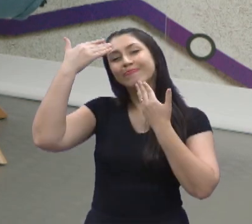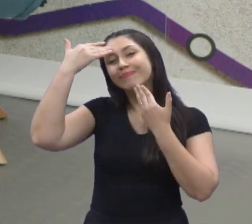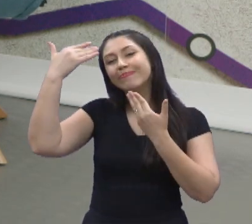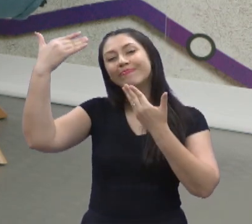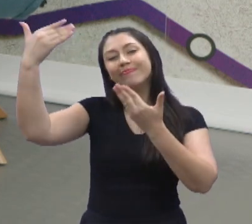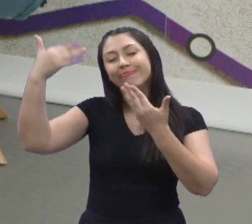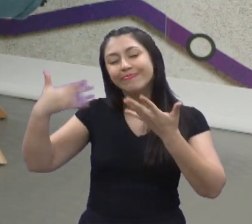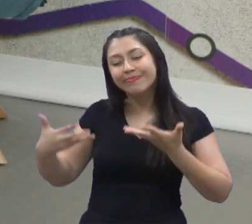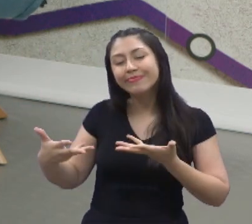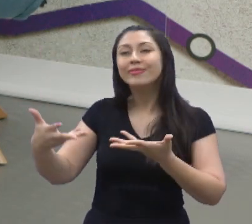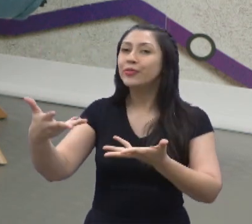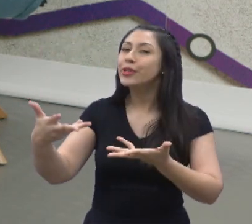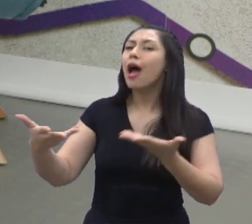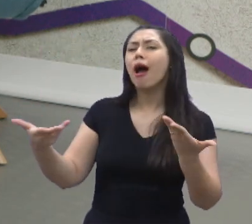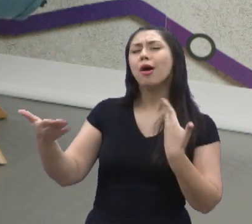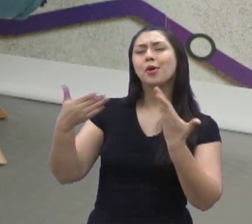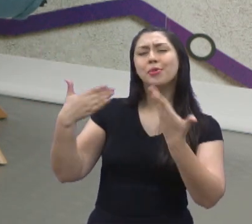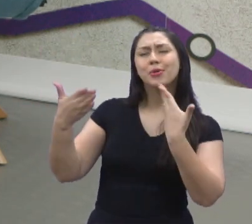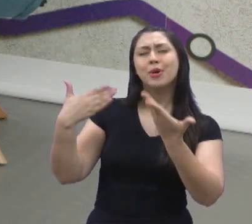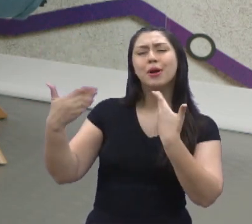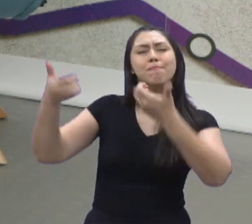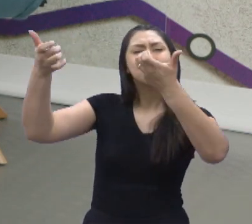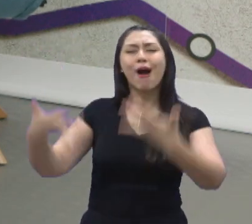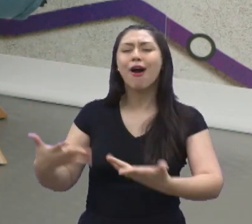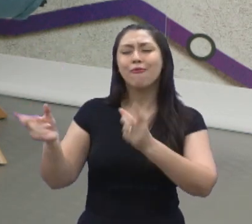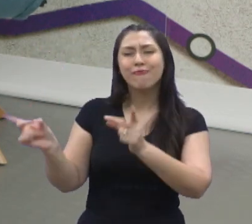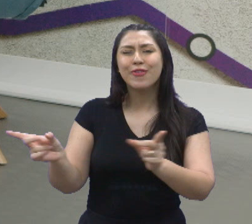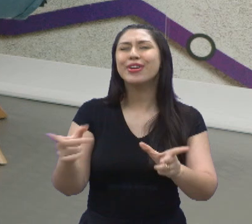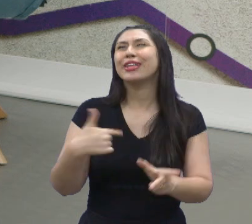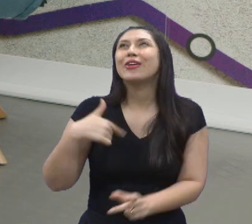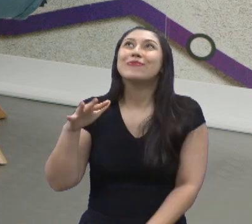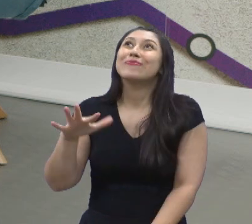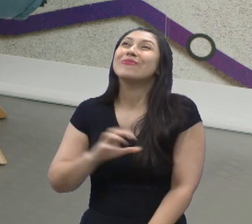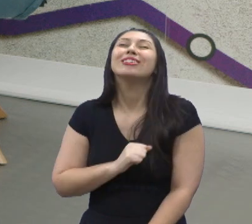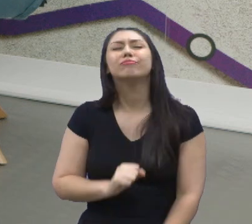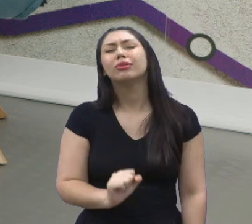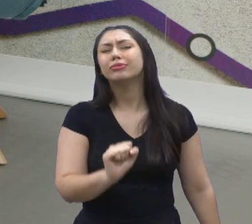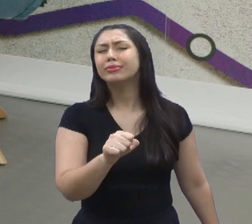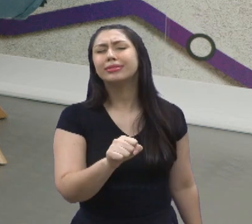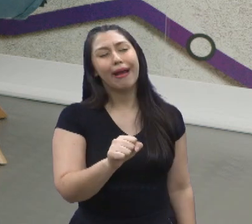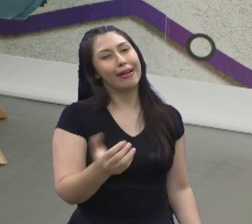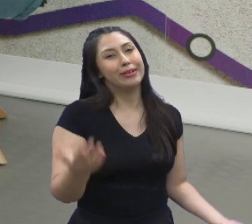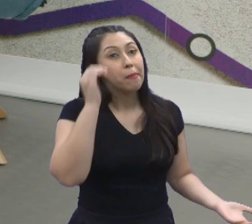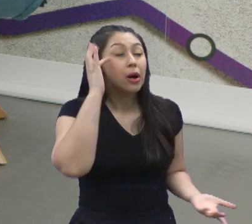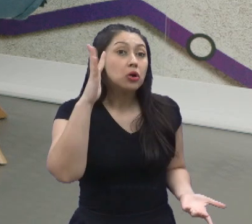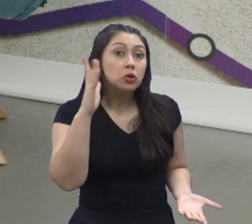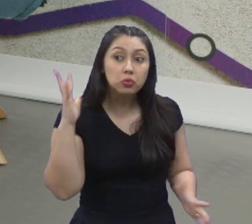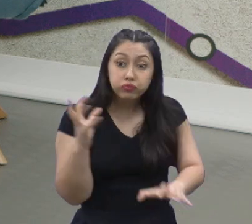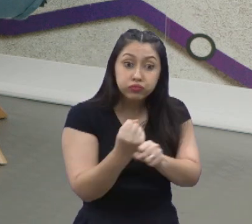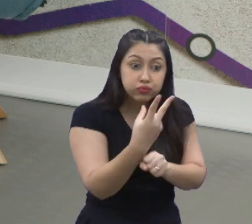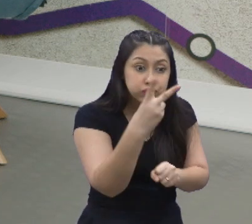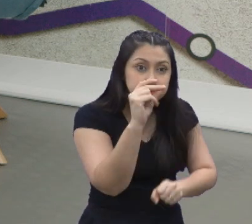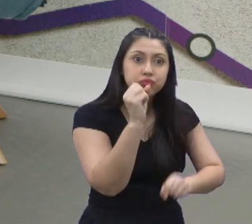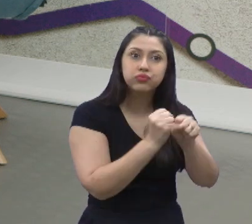pelo convite e vamos conversar sobre vendas, que é apaixonante. Pois é, com certeza. Eu imagino, né, 20 anos de experiência, né,